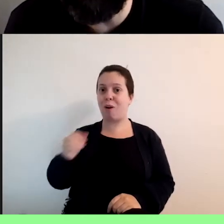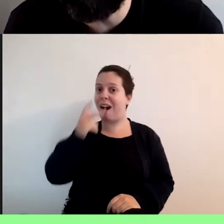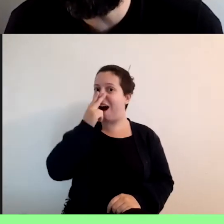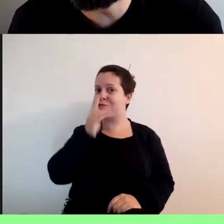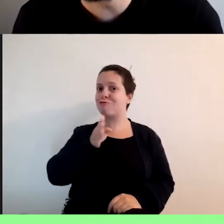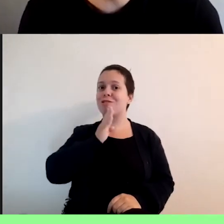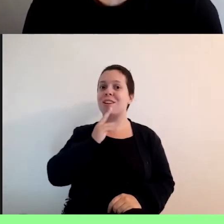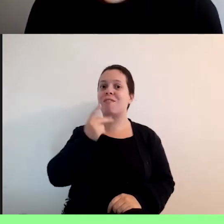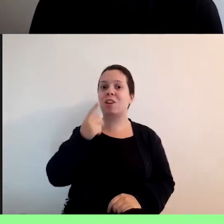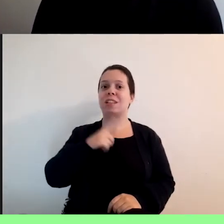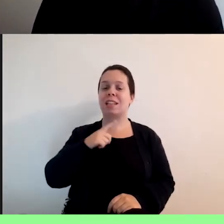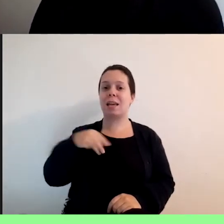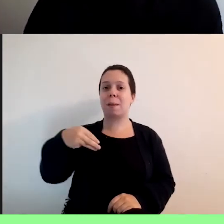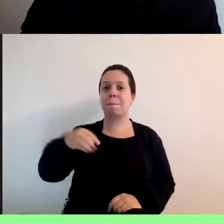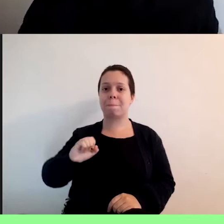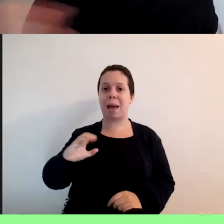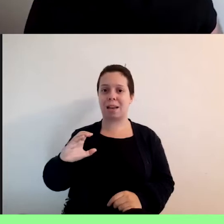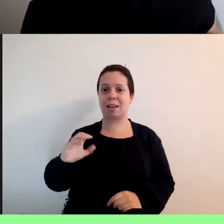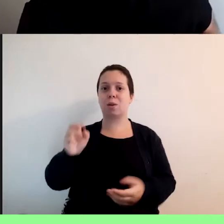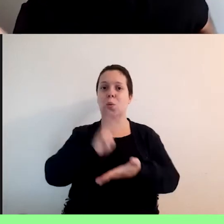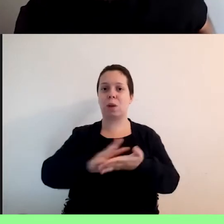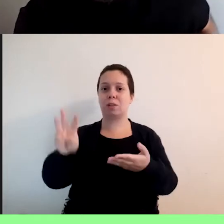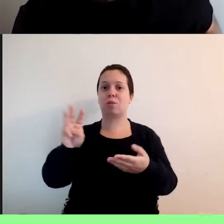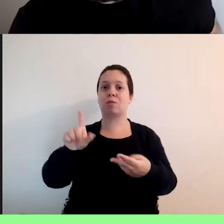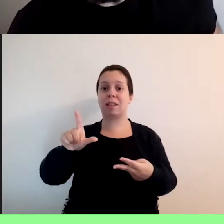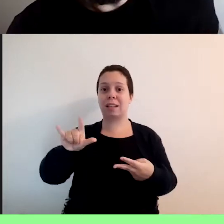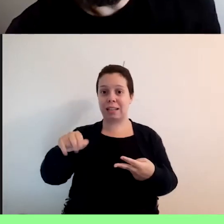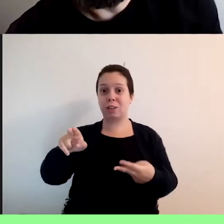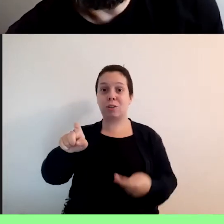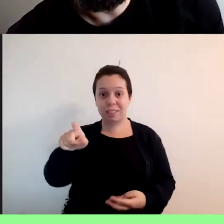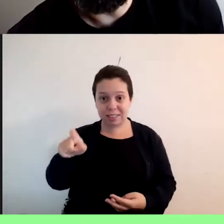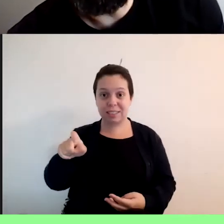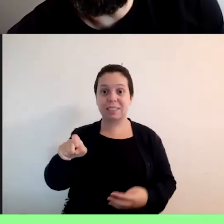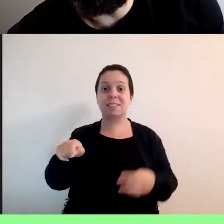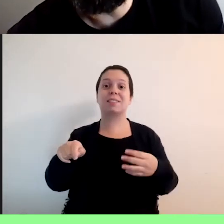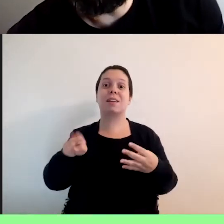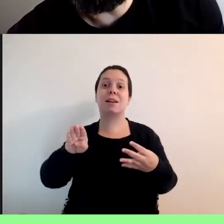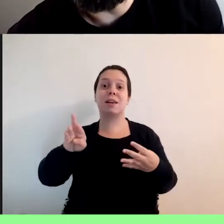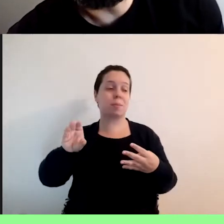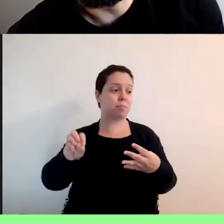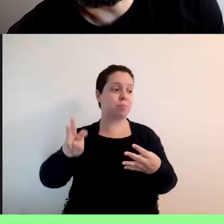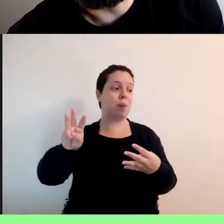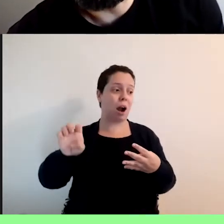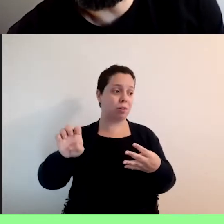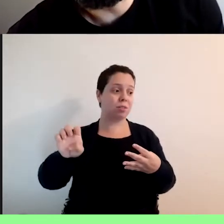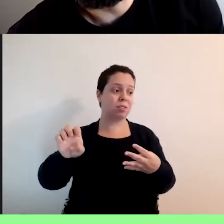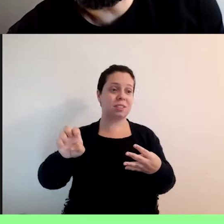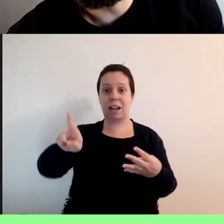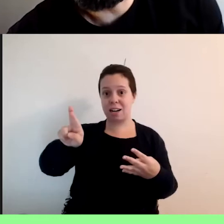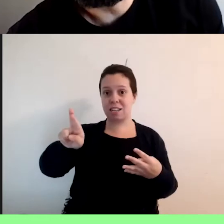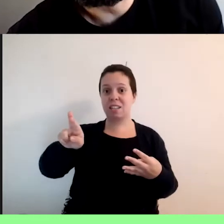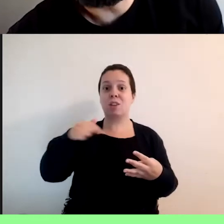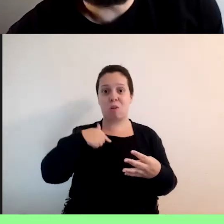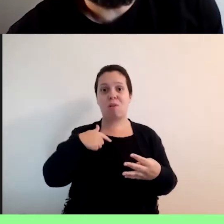Mac, Windows, Linux e browser. Então, é um negócio que eu vou estudar aqui, um aplicativo que eu